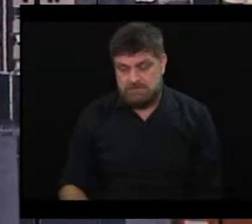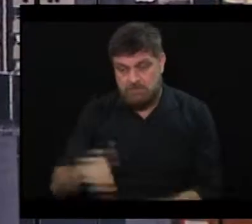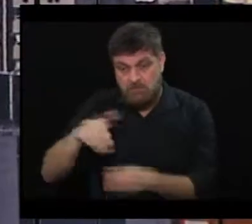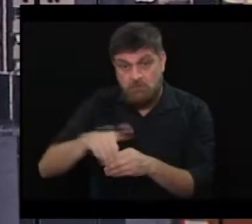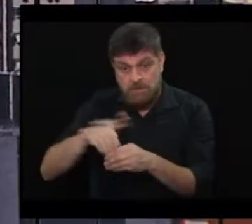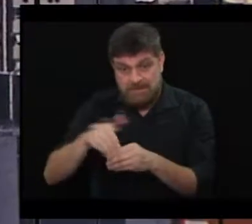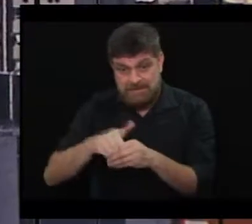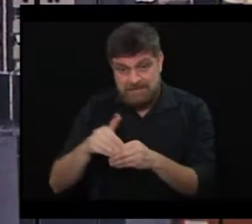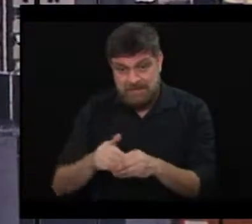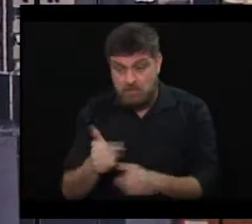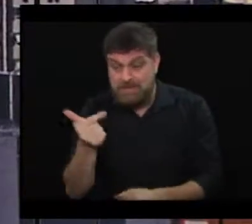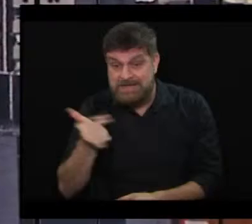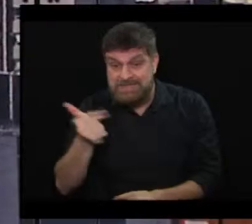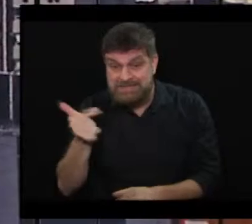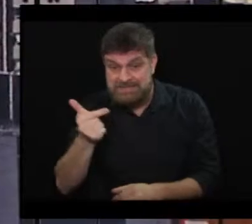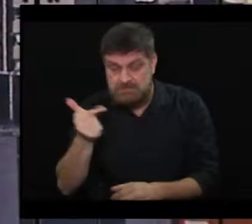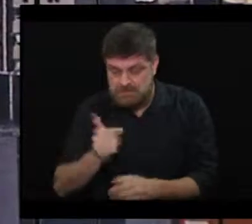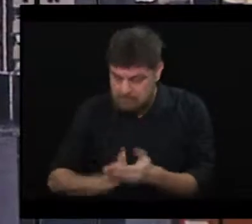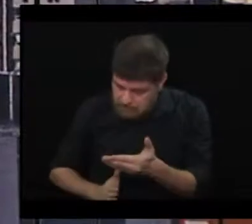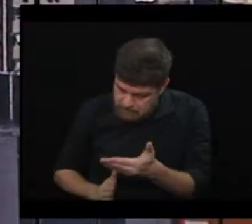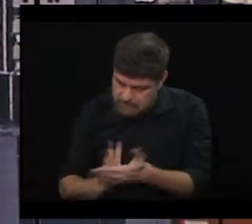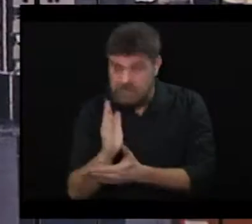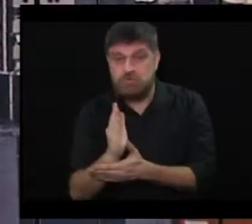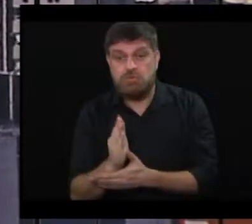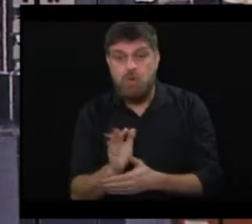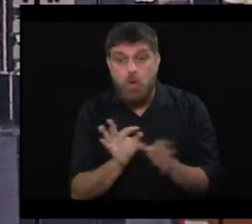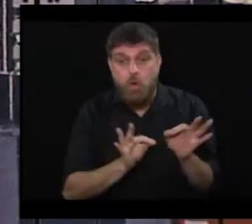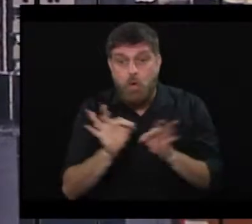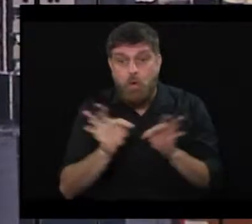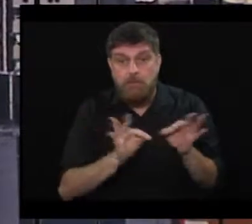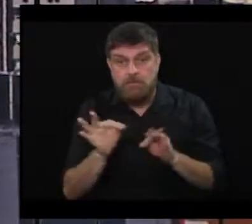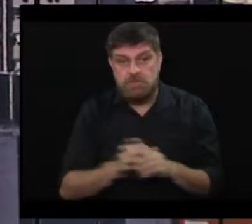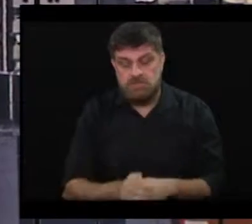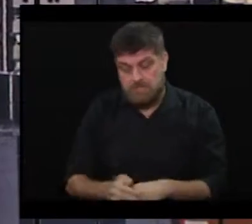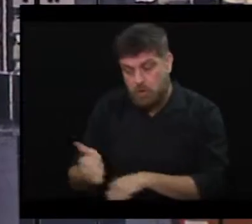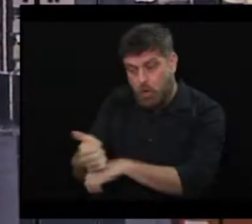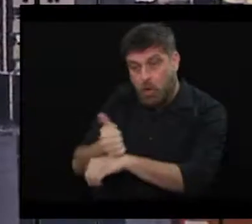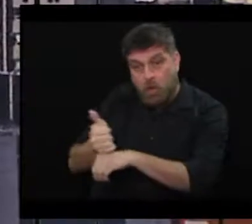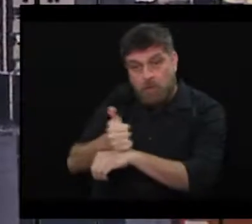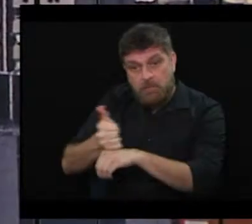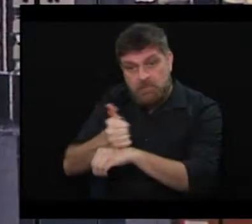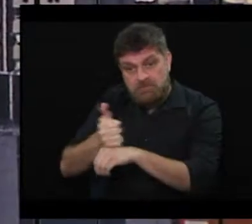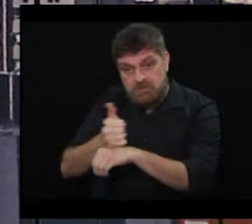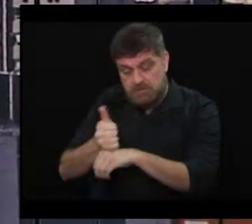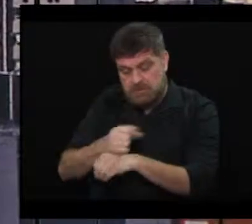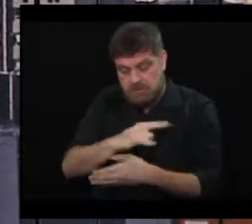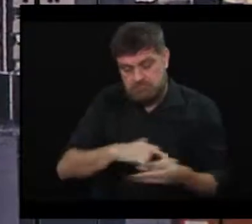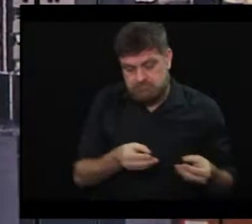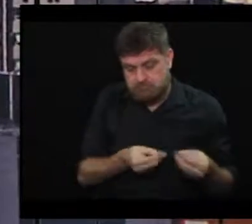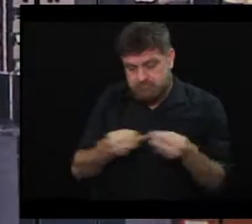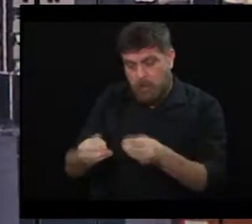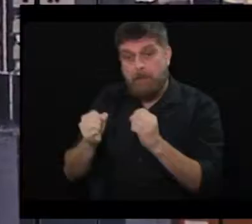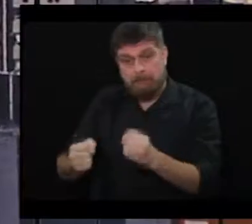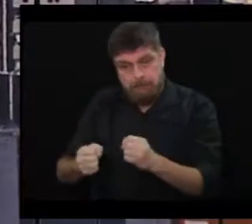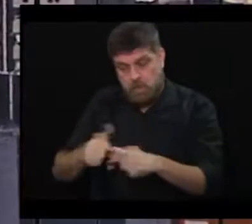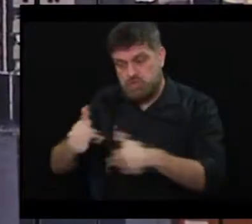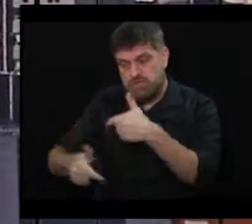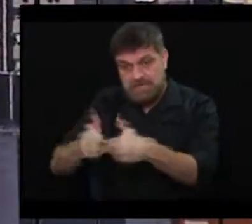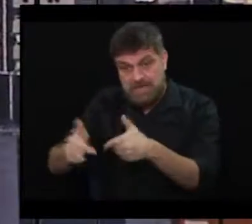aprovaram em segunda discussão o projeto que regulariza e concede alvarás aos